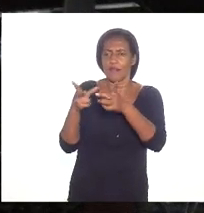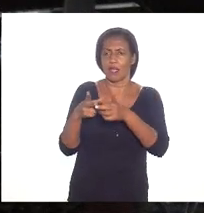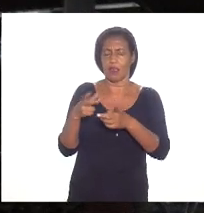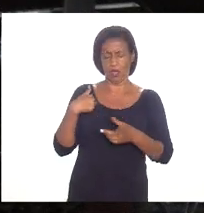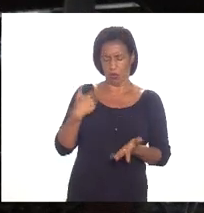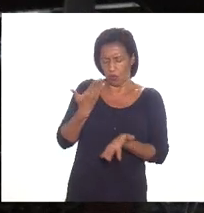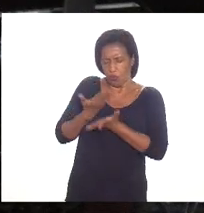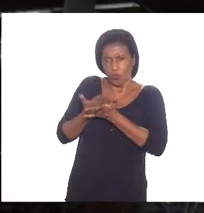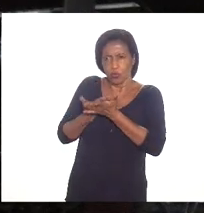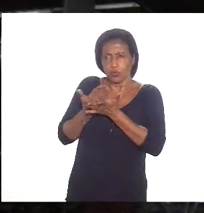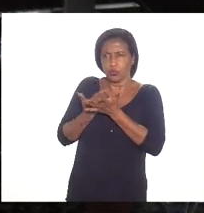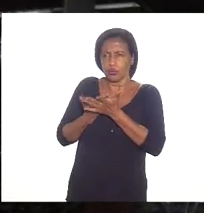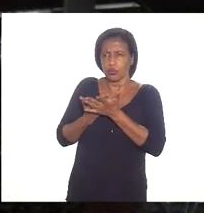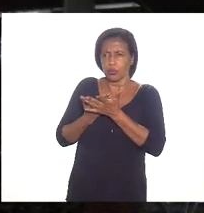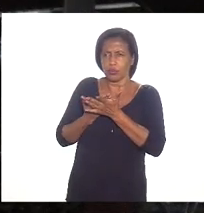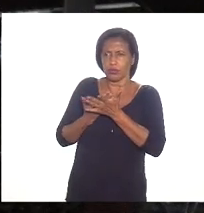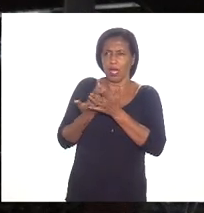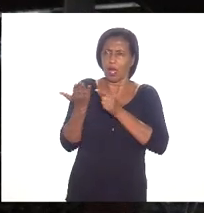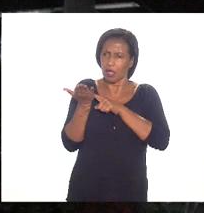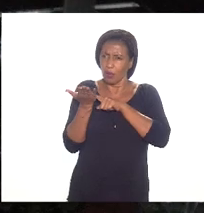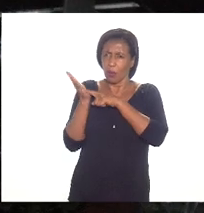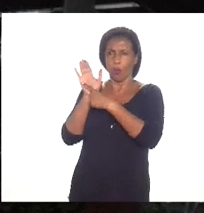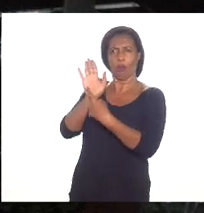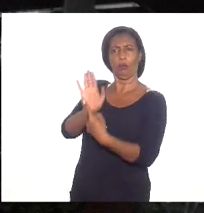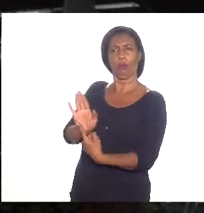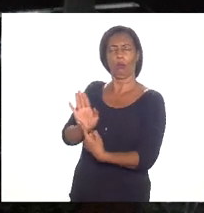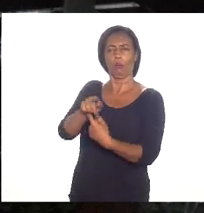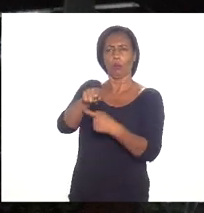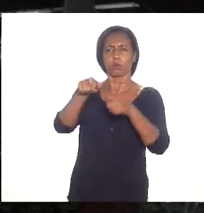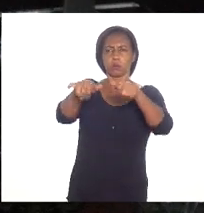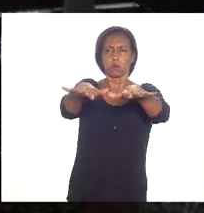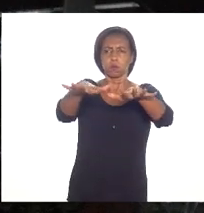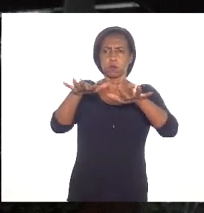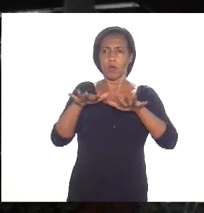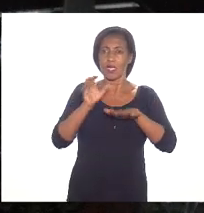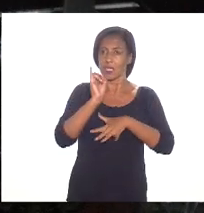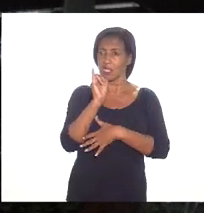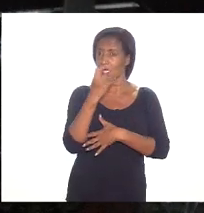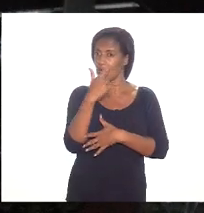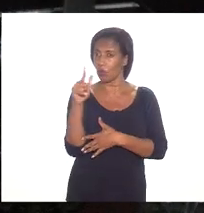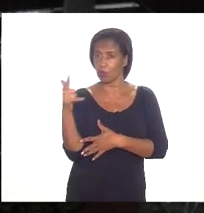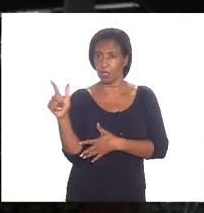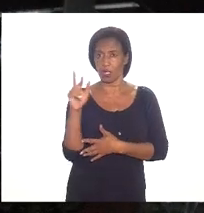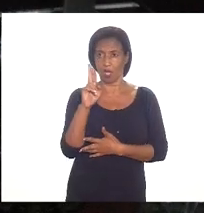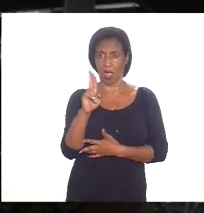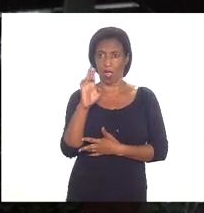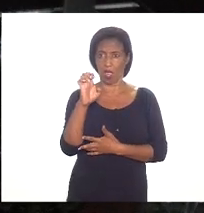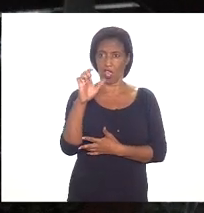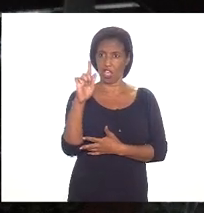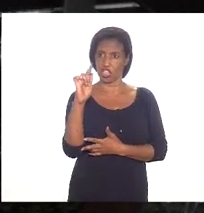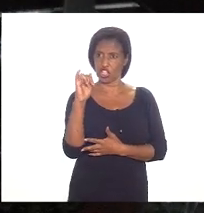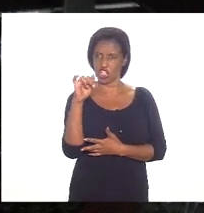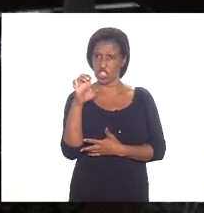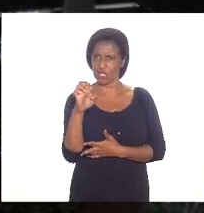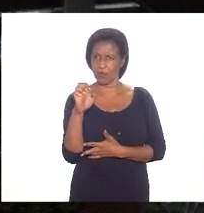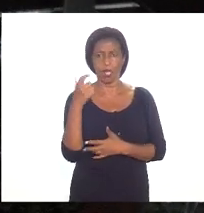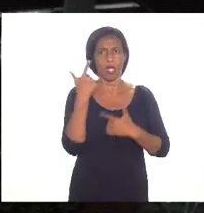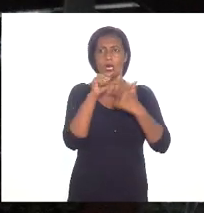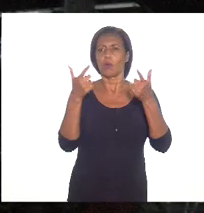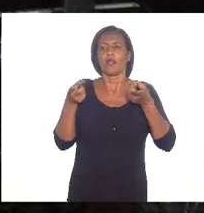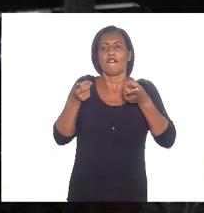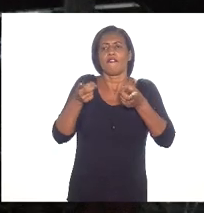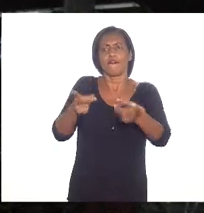ser, e vou apresentar ao plenário. Sem regime, não tem venda da